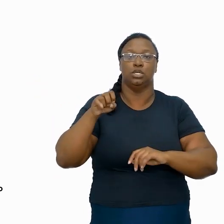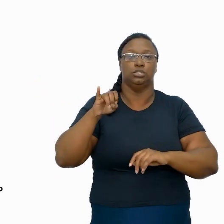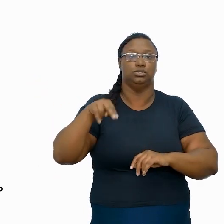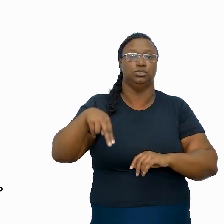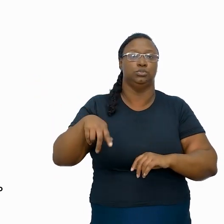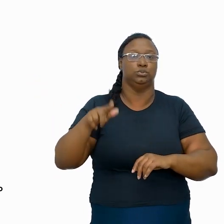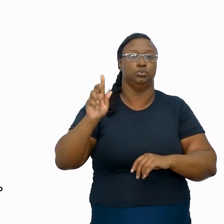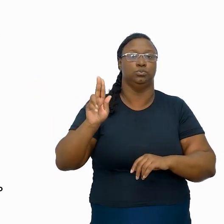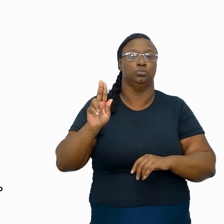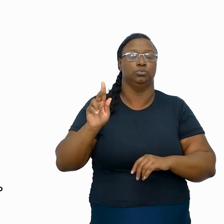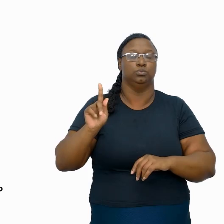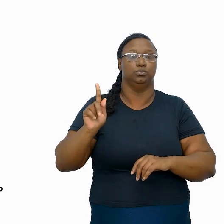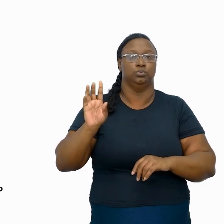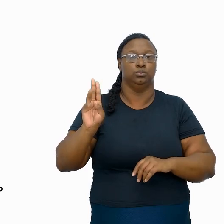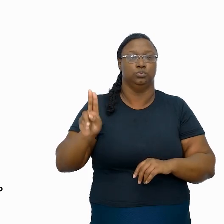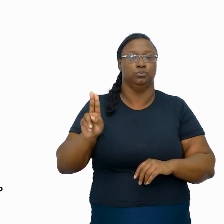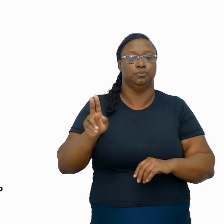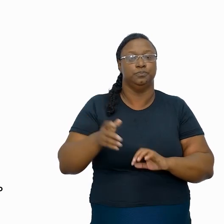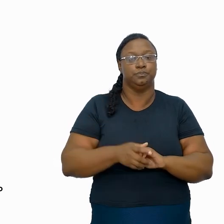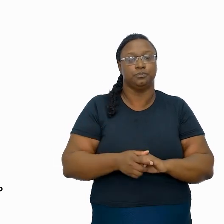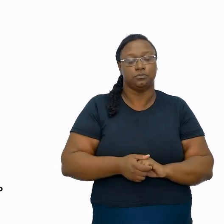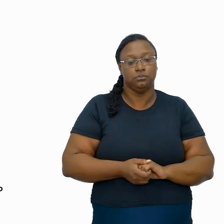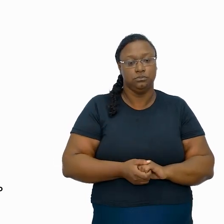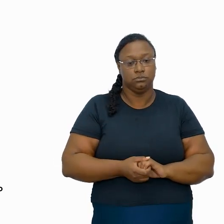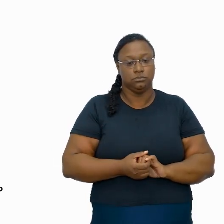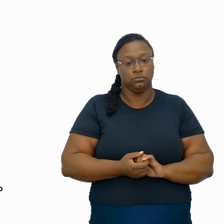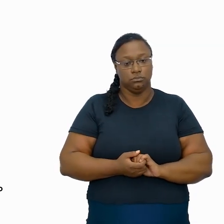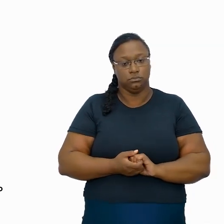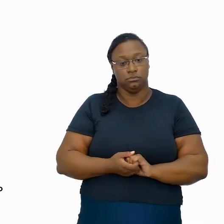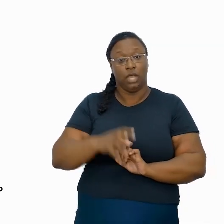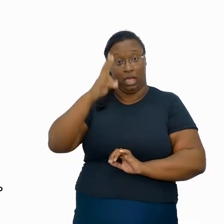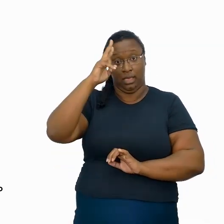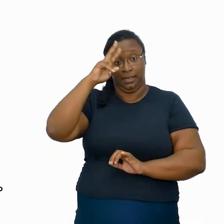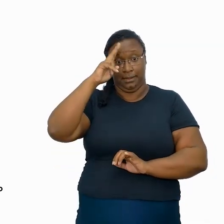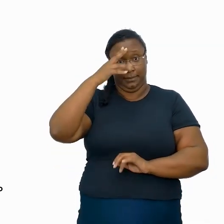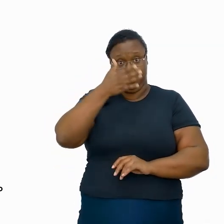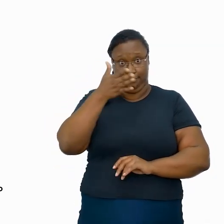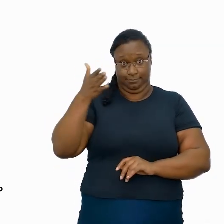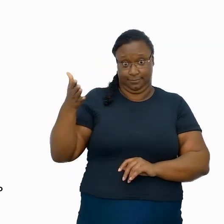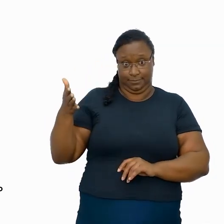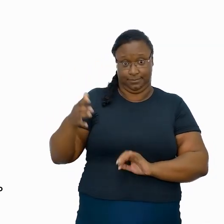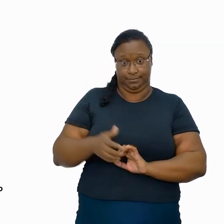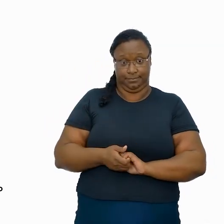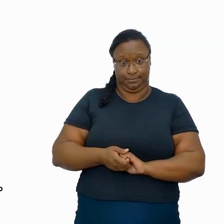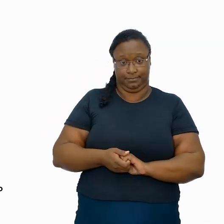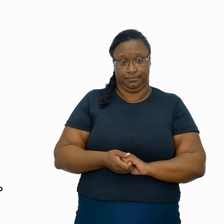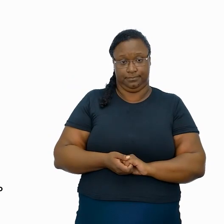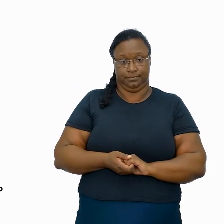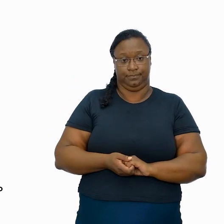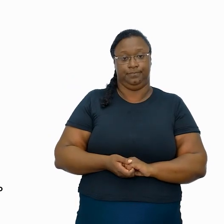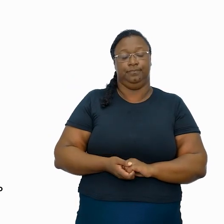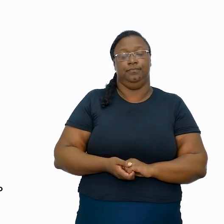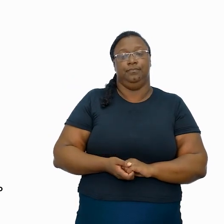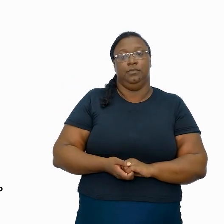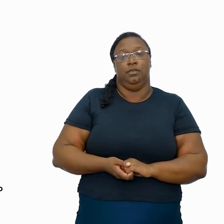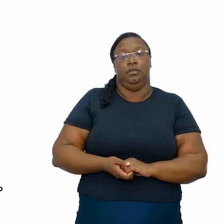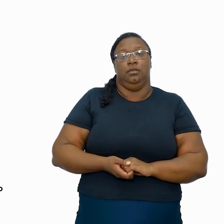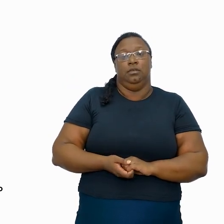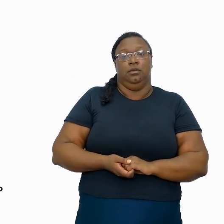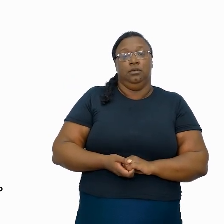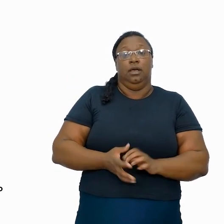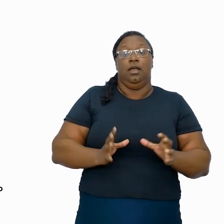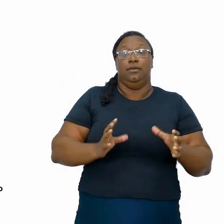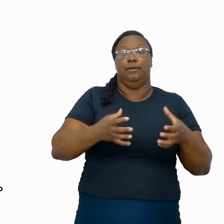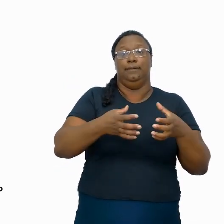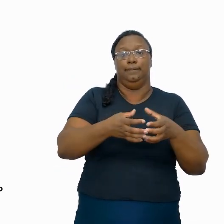para acessar em outro momento. Um lembrete, né, não se esqueça, né, de que a gente tem a